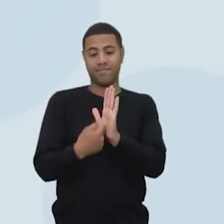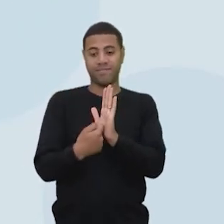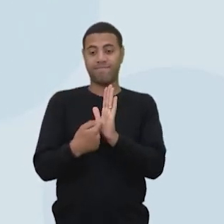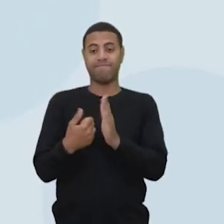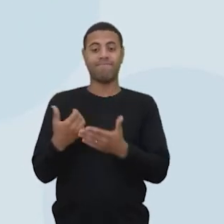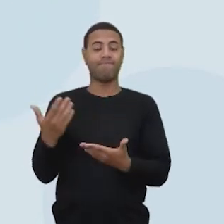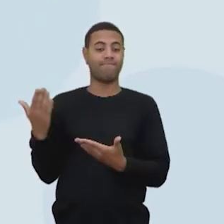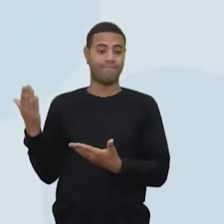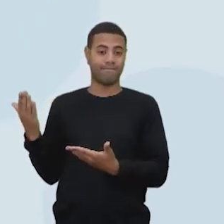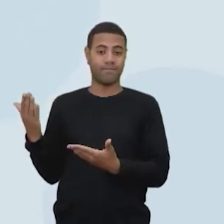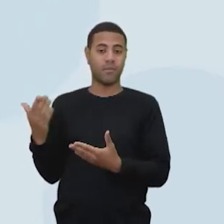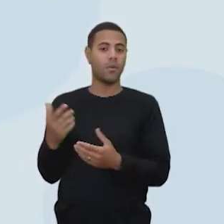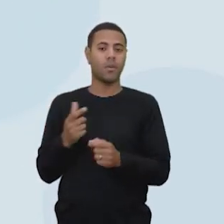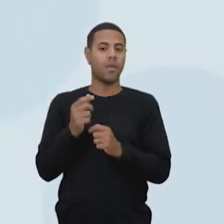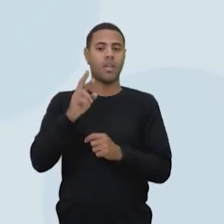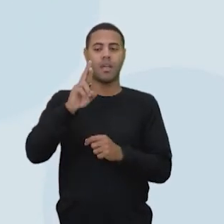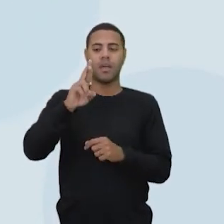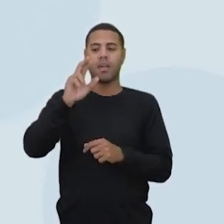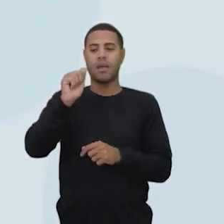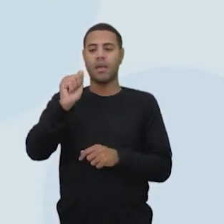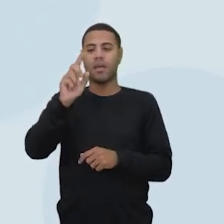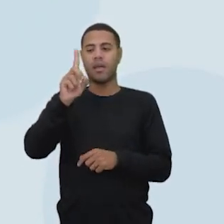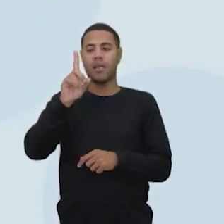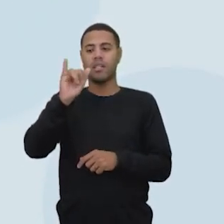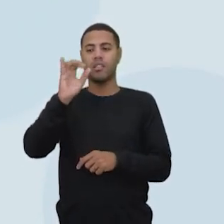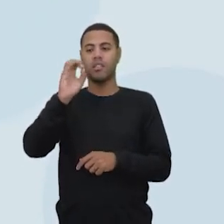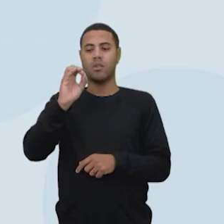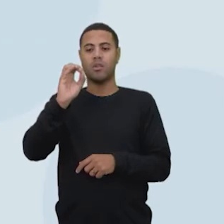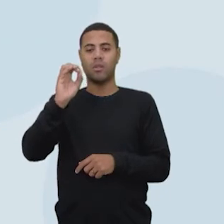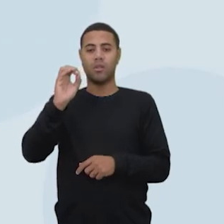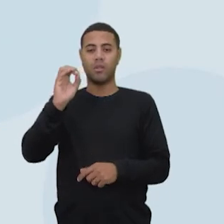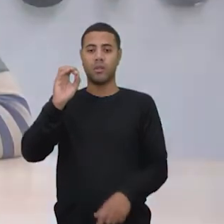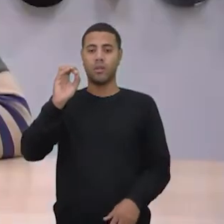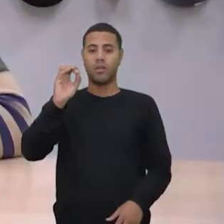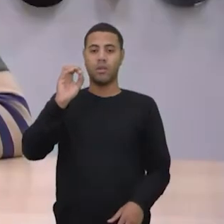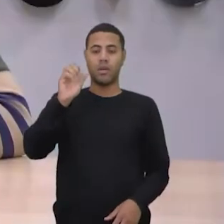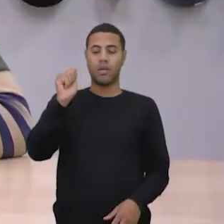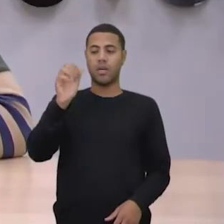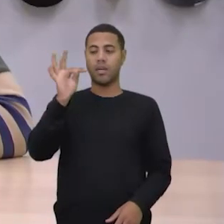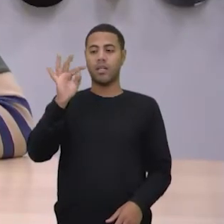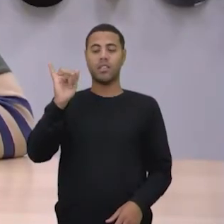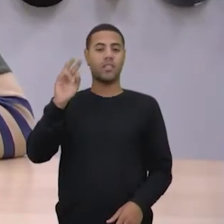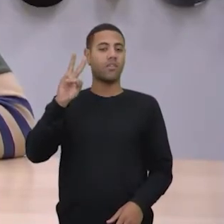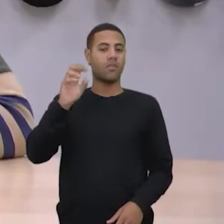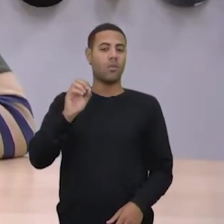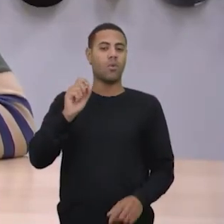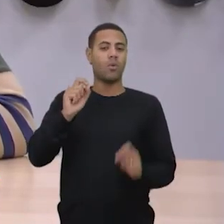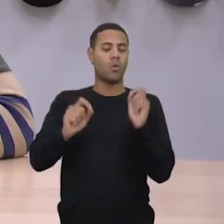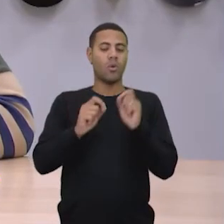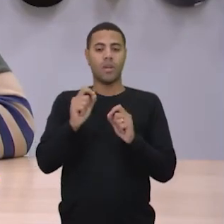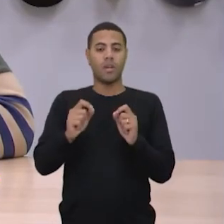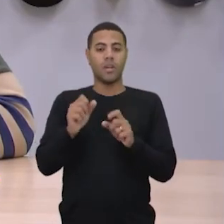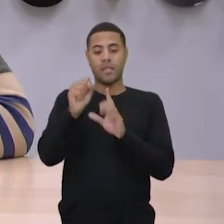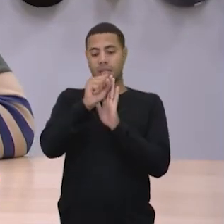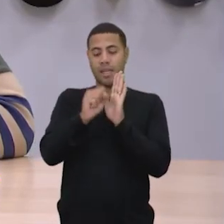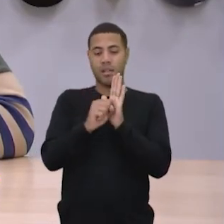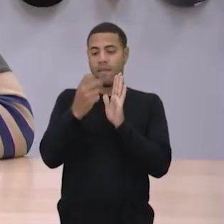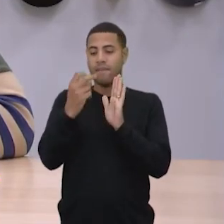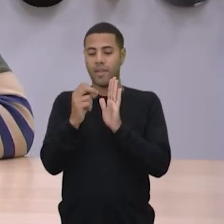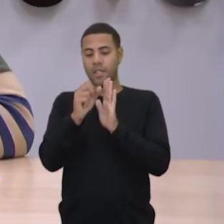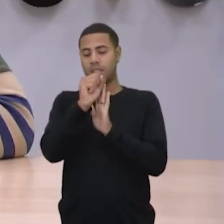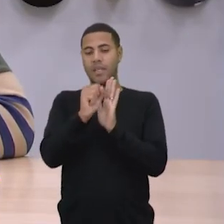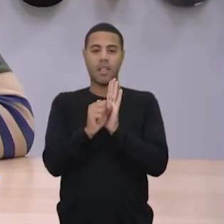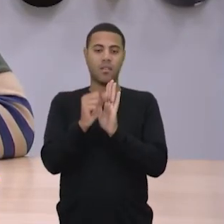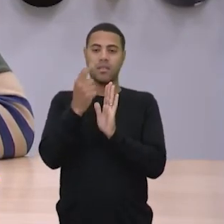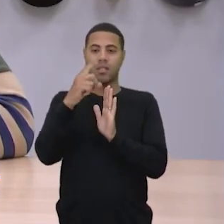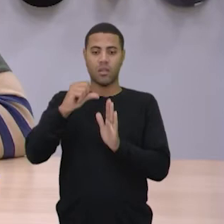Por que eu falo que é radioativo? Né? Porque naquele tempo que ela estudou lá no início do século XX, final do século XIX, eles não tinham conhecimento do